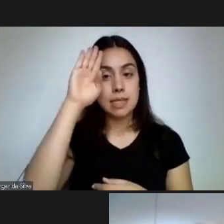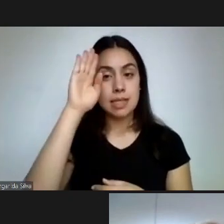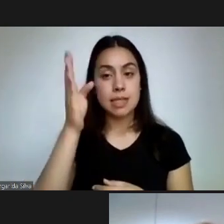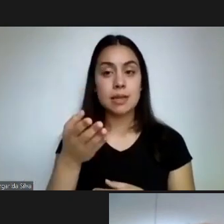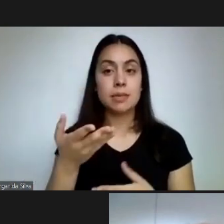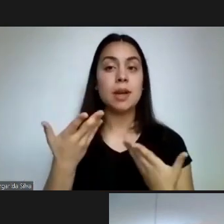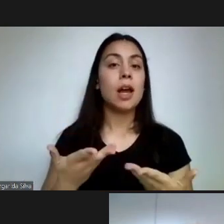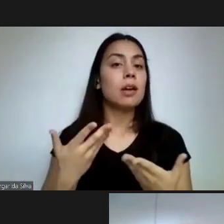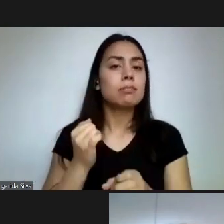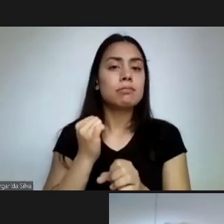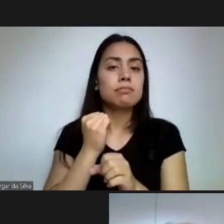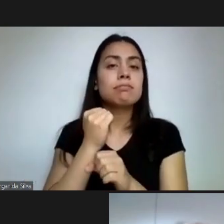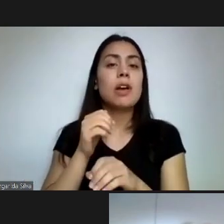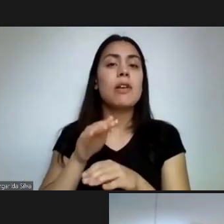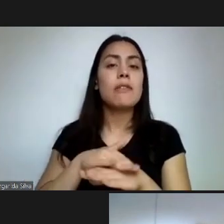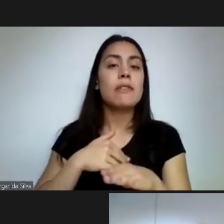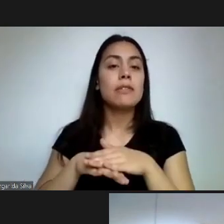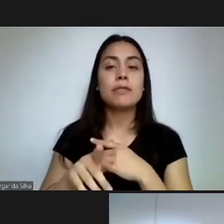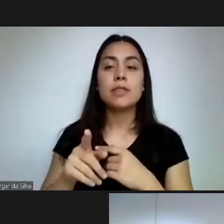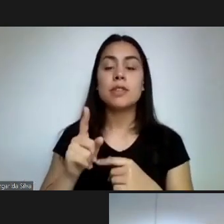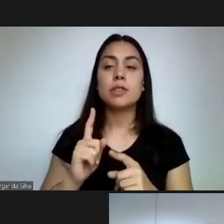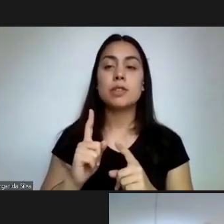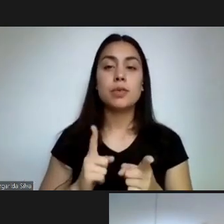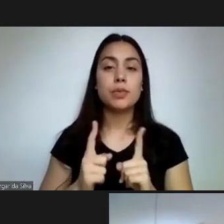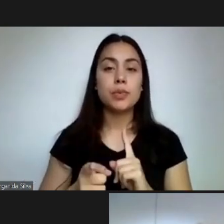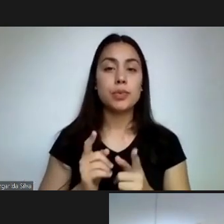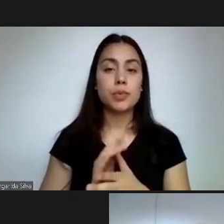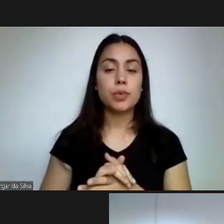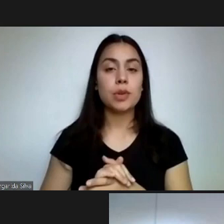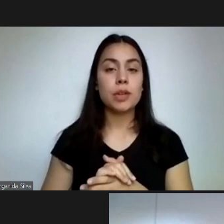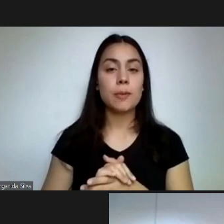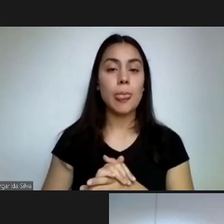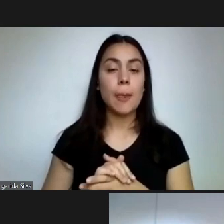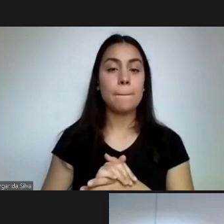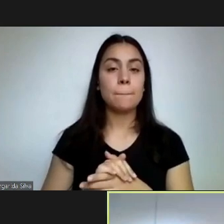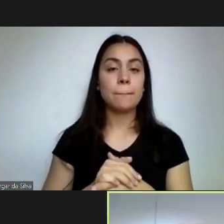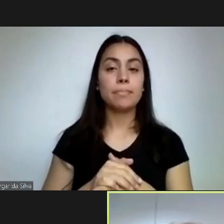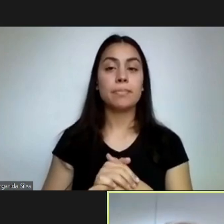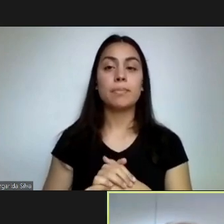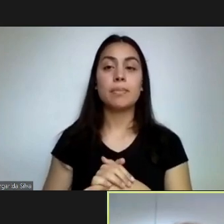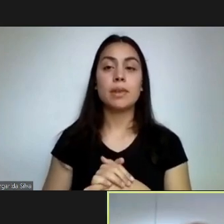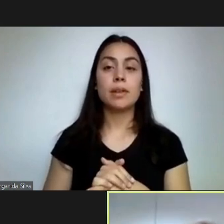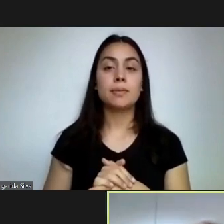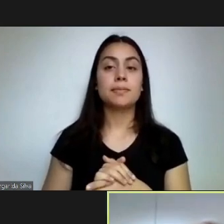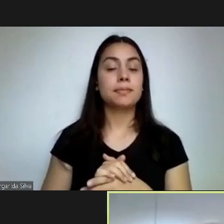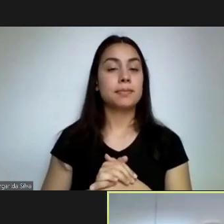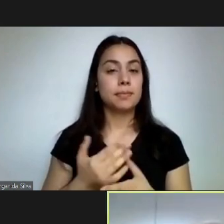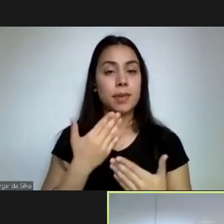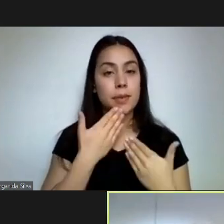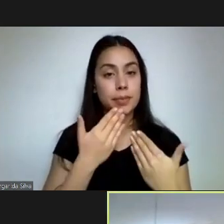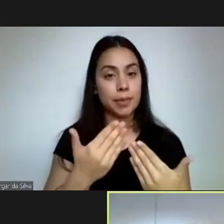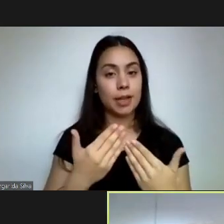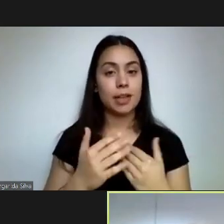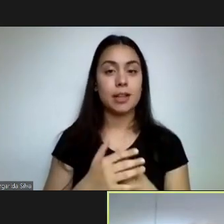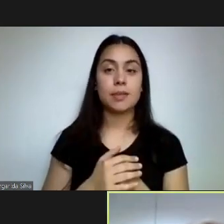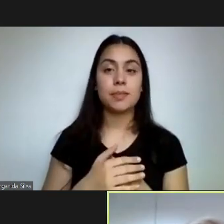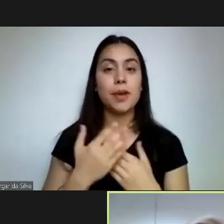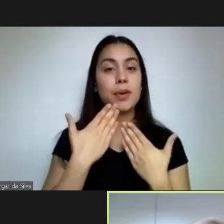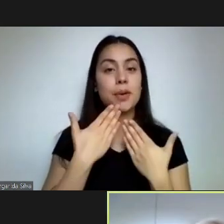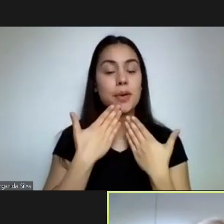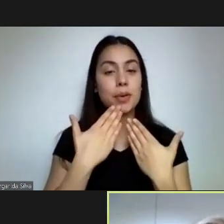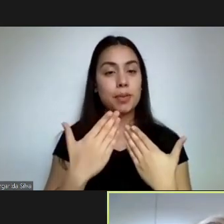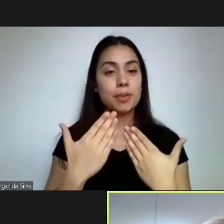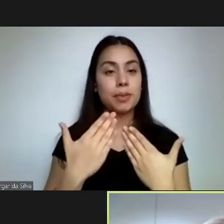fazer na Direção-Geral da Educação em relação a estes temas. Exatamente, obrigada Luísa, muito obrigada